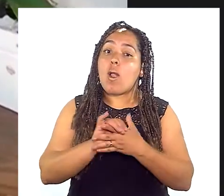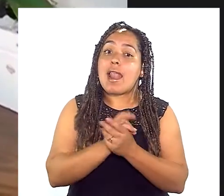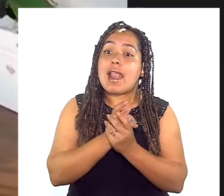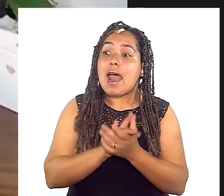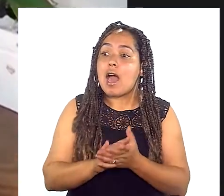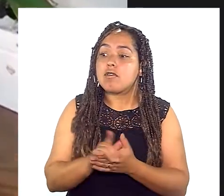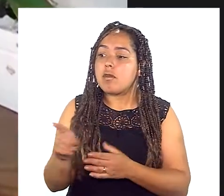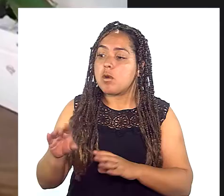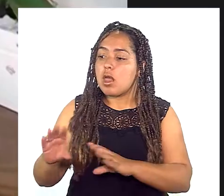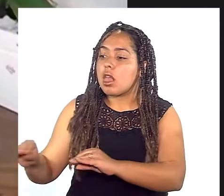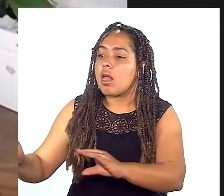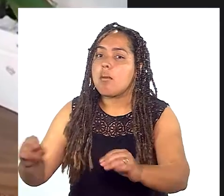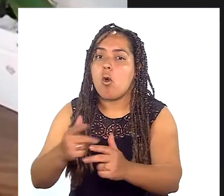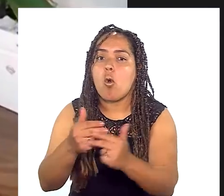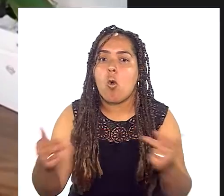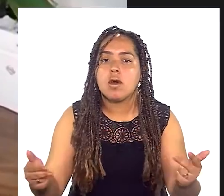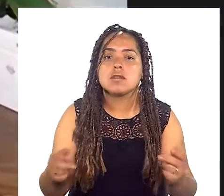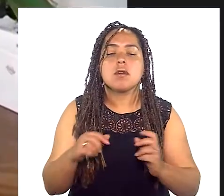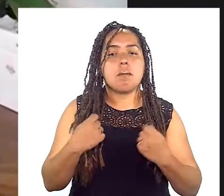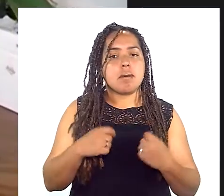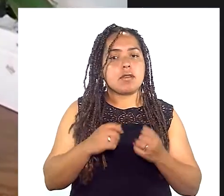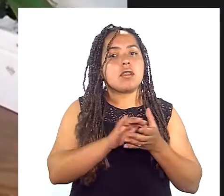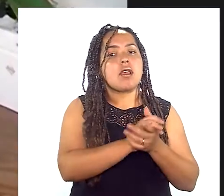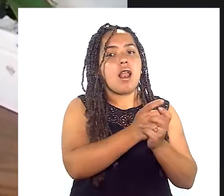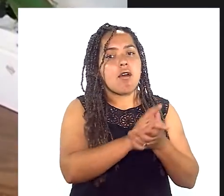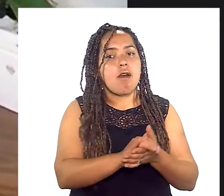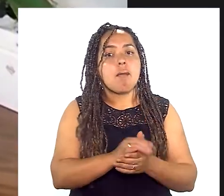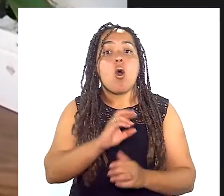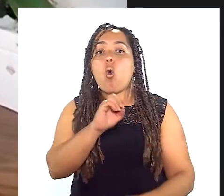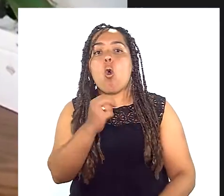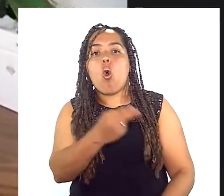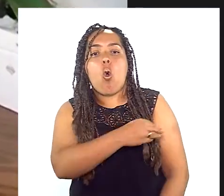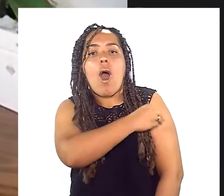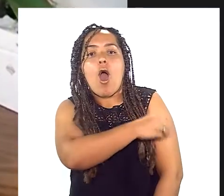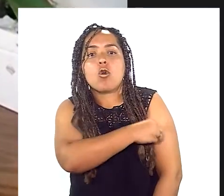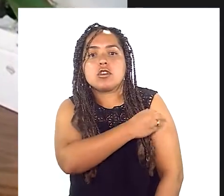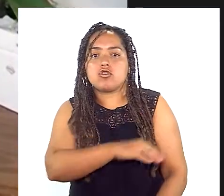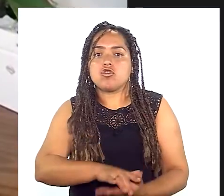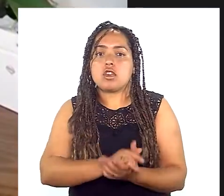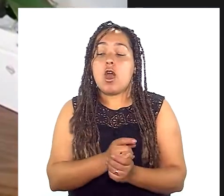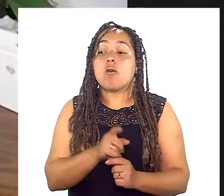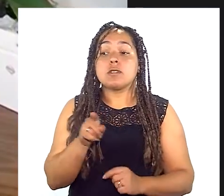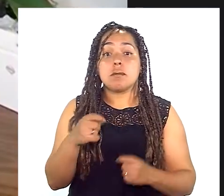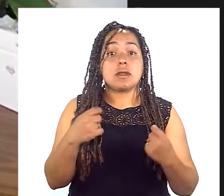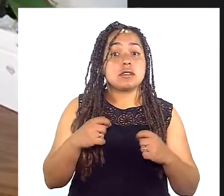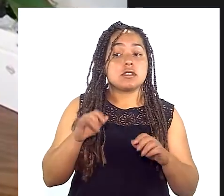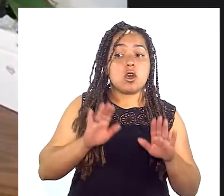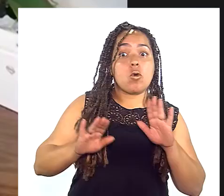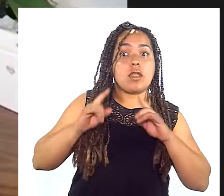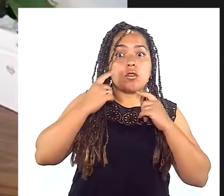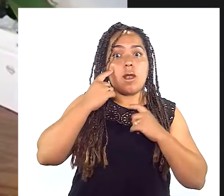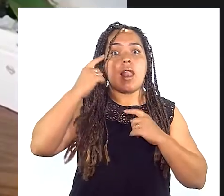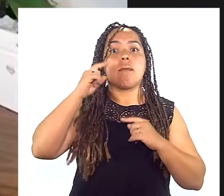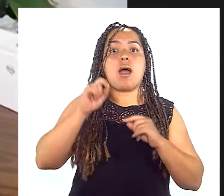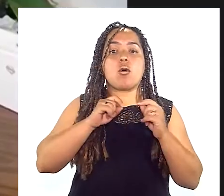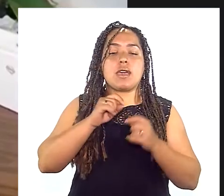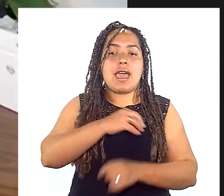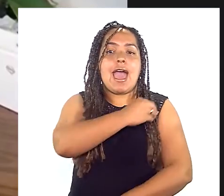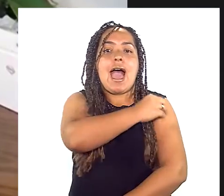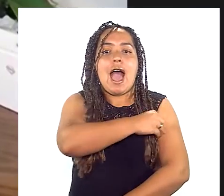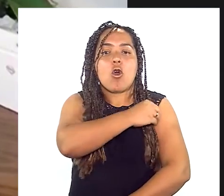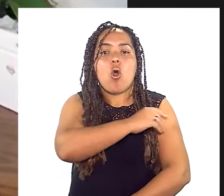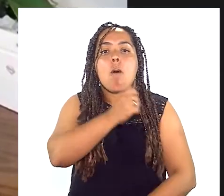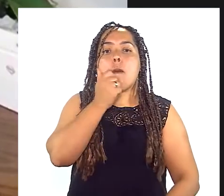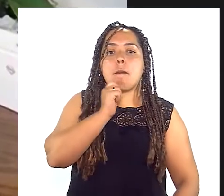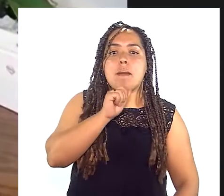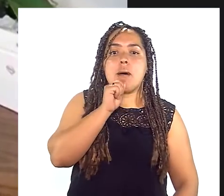que lavem as mãos, né, assim que tocou numa superfície, utilizem o álcool gel. Lembrando que quando utilizar o álcool gel em crianças, é